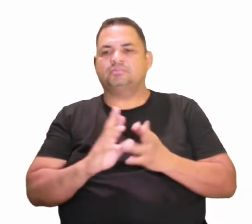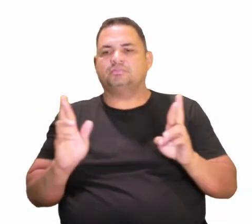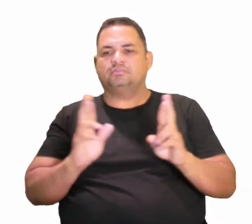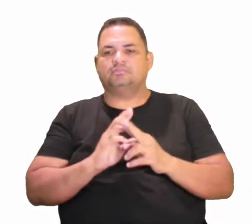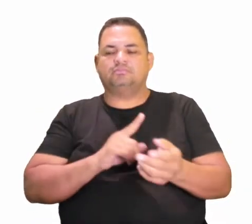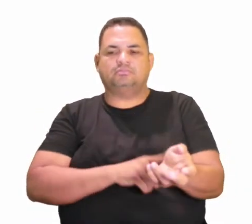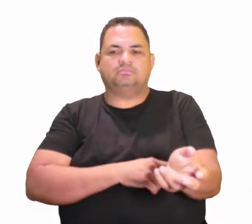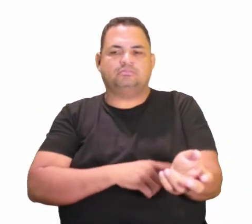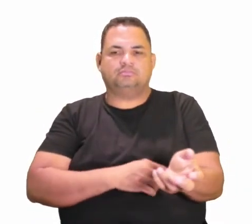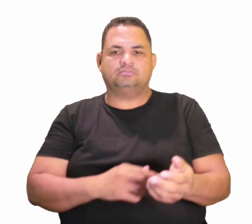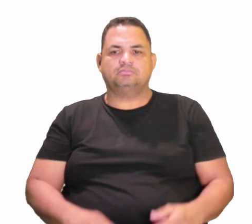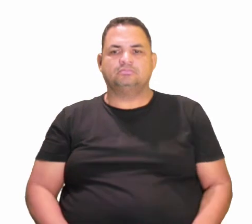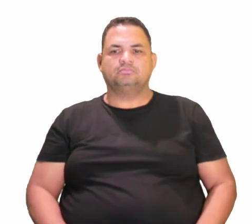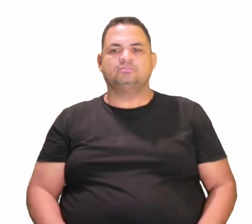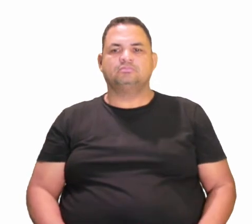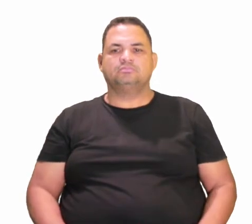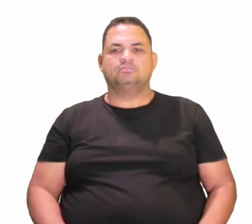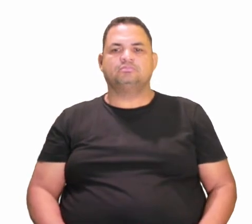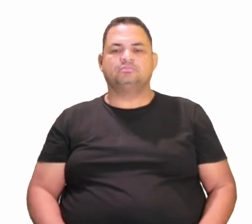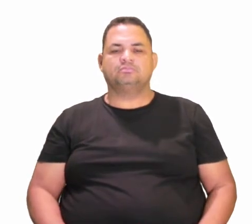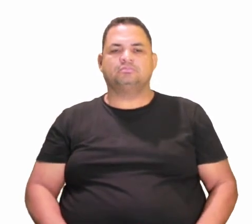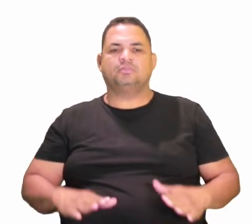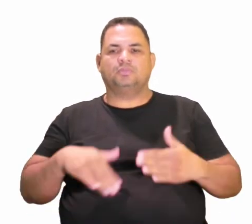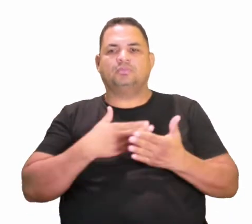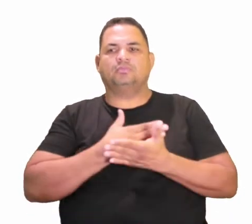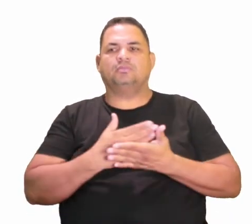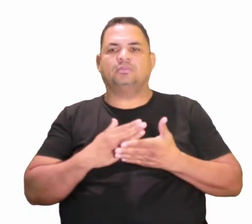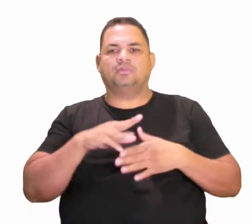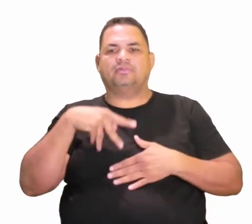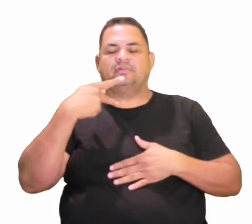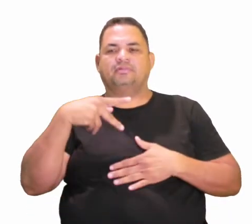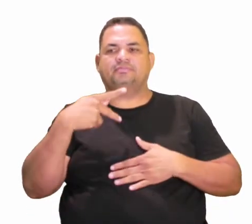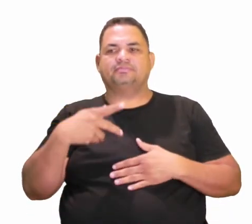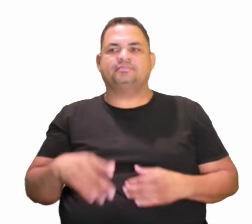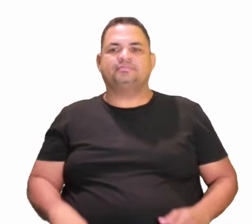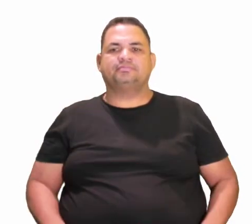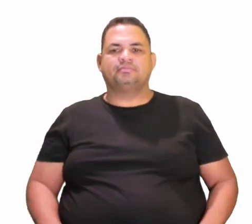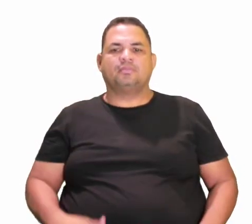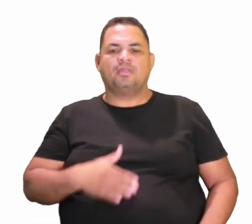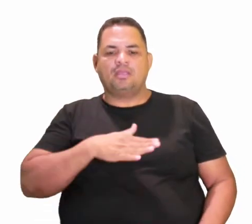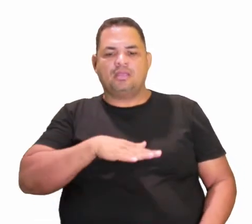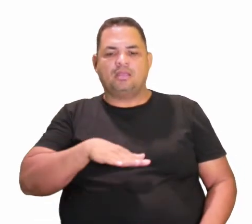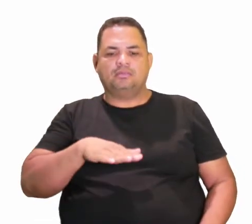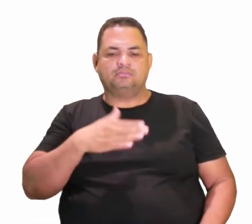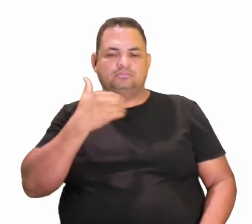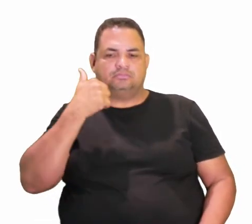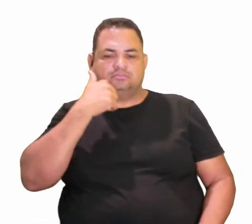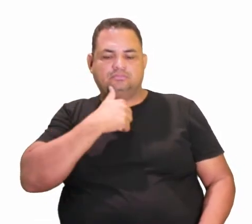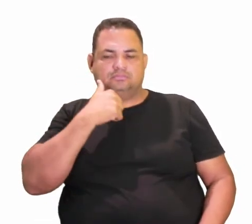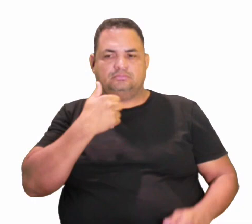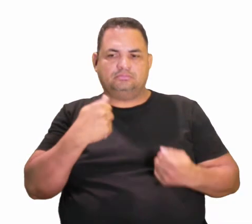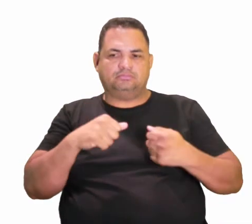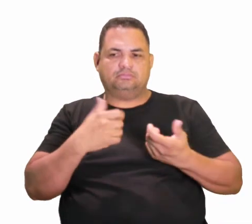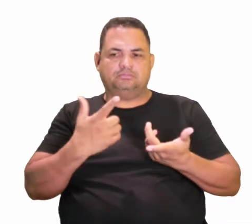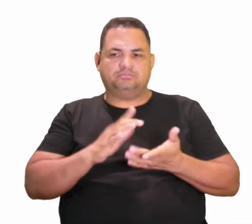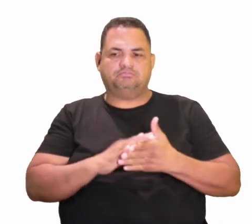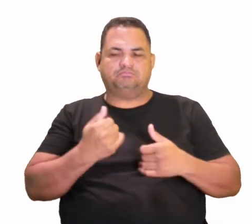Então, lá no início da aula, eu comentei que, olha, aquela garotinha, ela pode ser filha